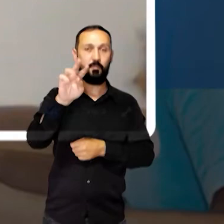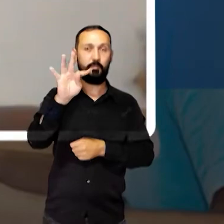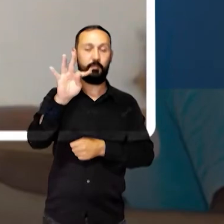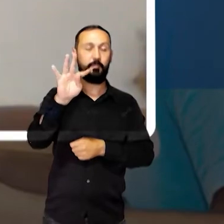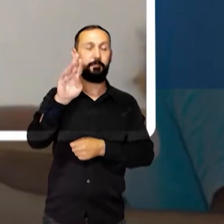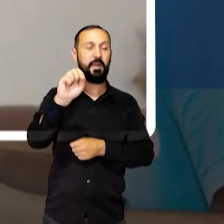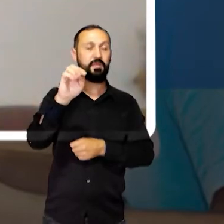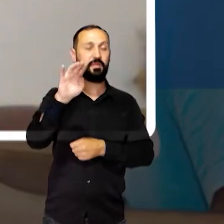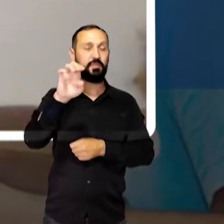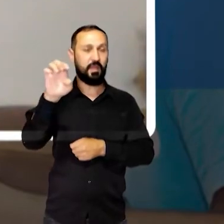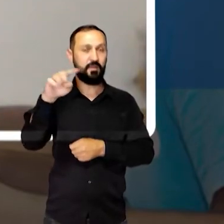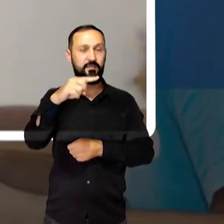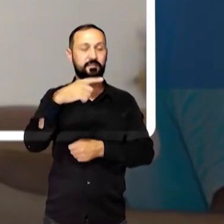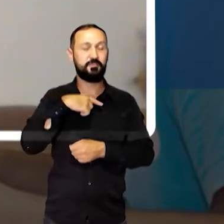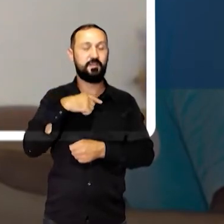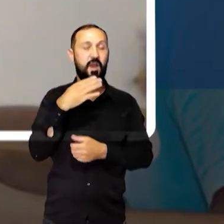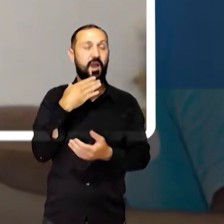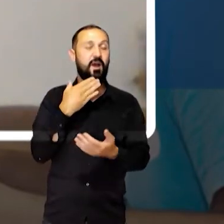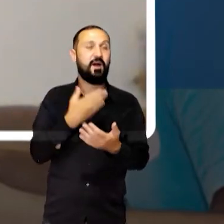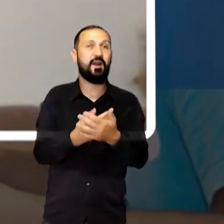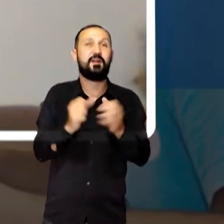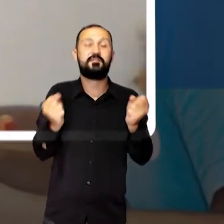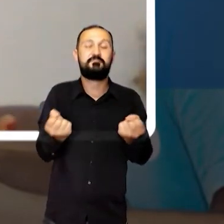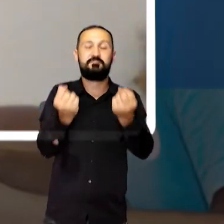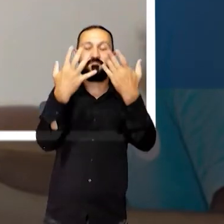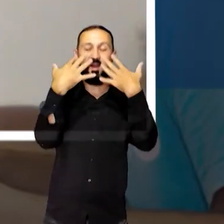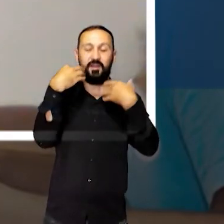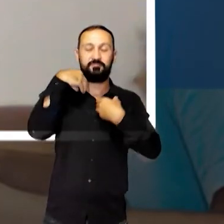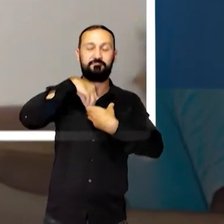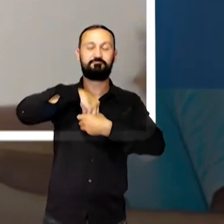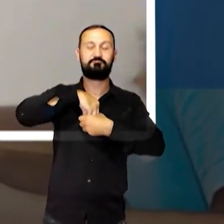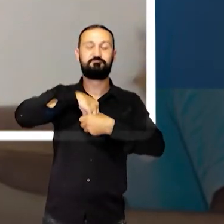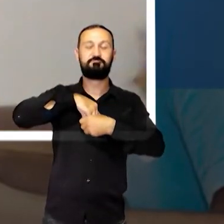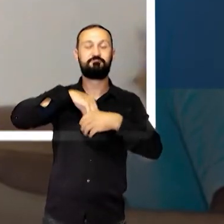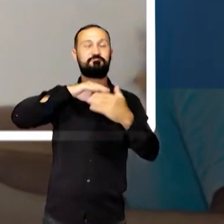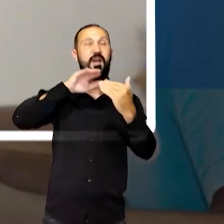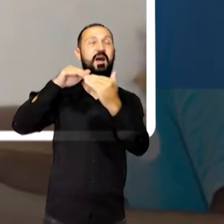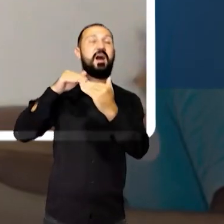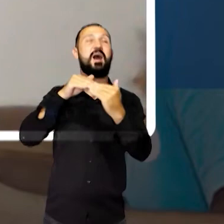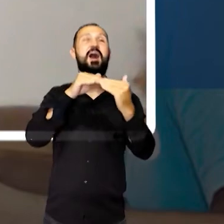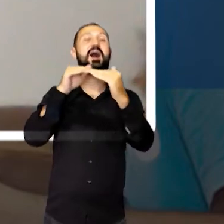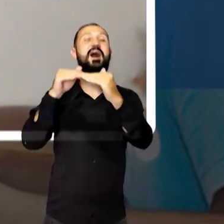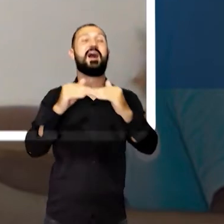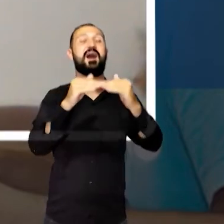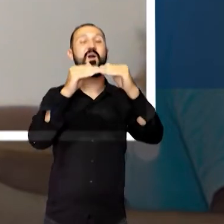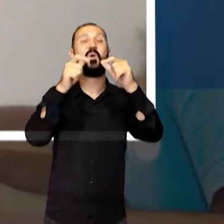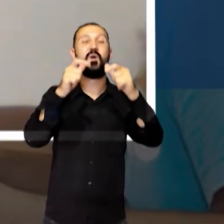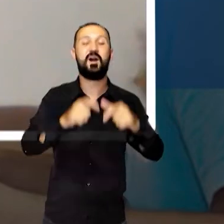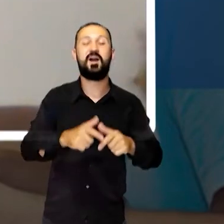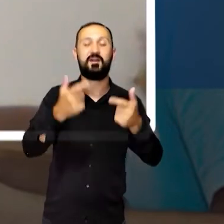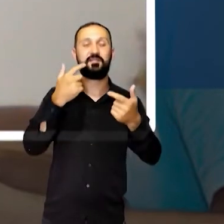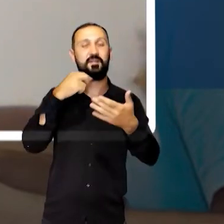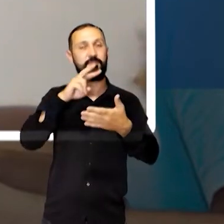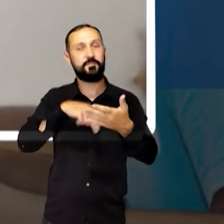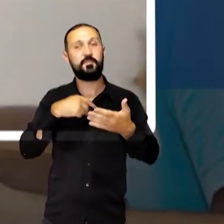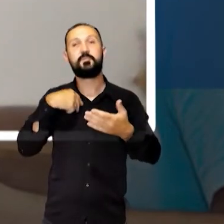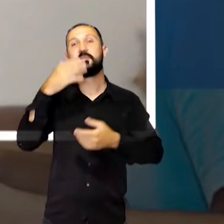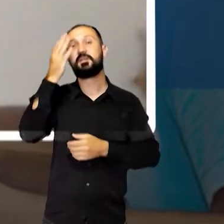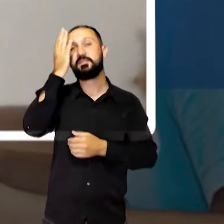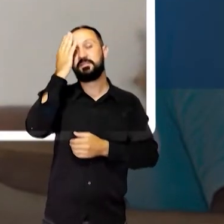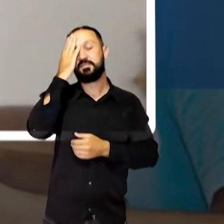uma espécie assim de consagração interior àquele mundo da leitura,